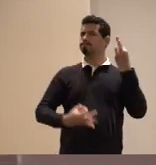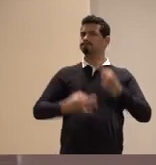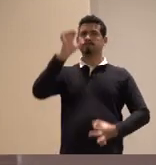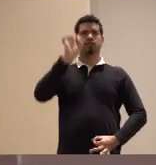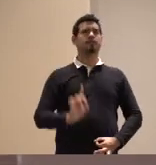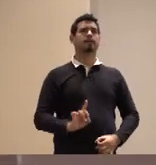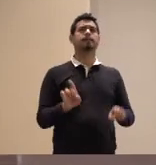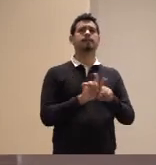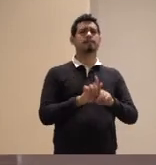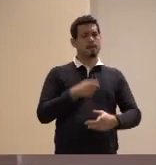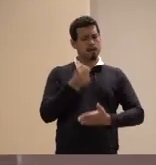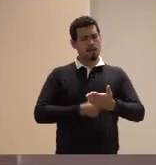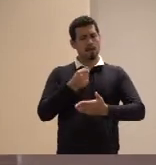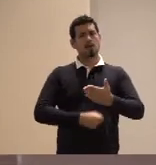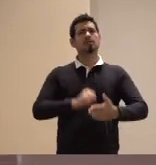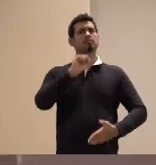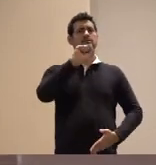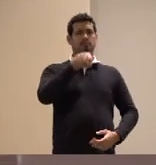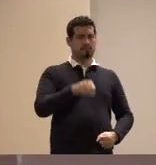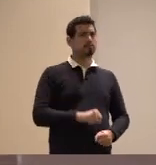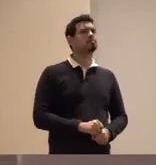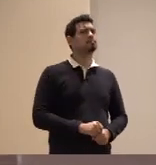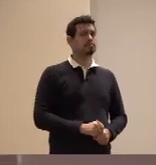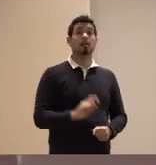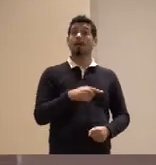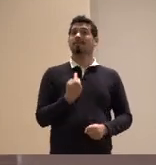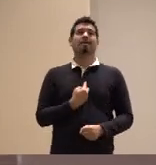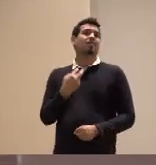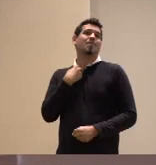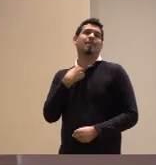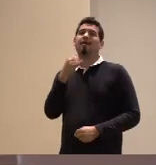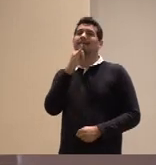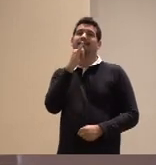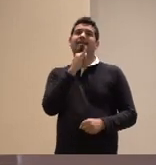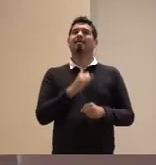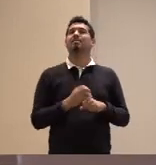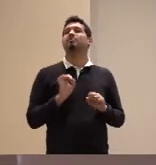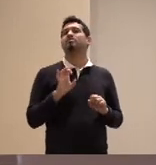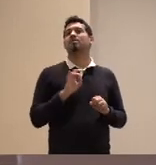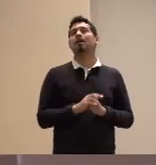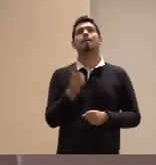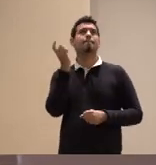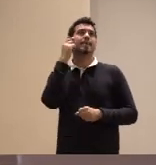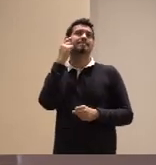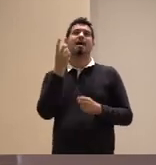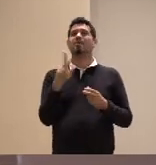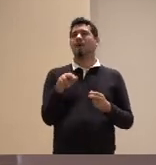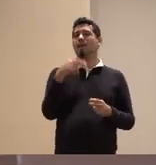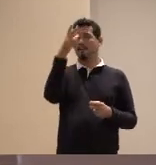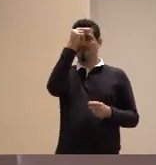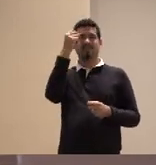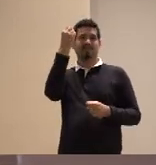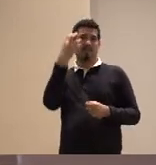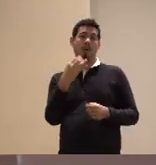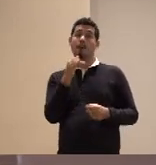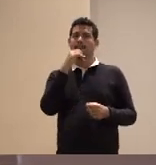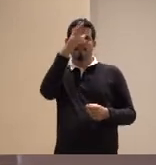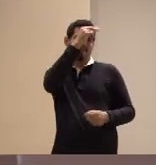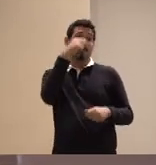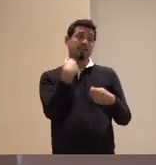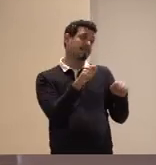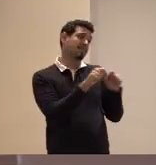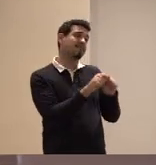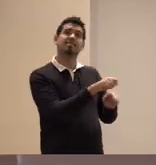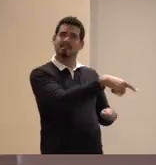direitos exigíveis. Ou seja, nós não podemos ficar achando, como o prefeito falou, o prefeito precisa